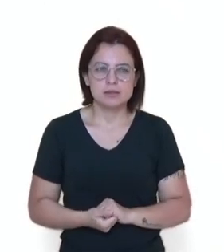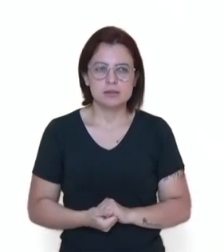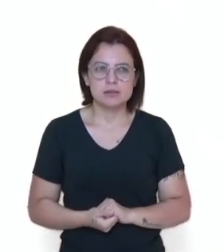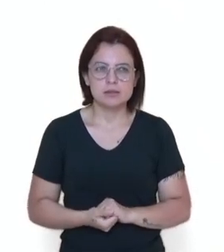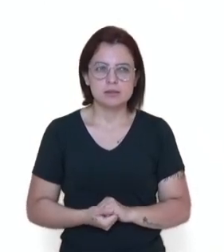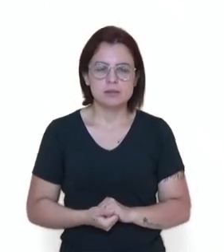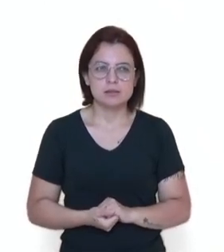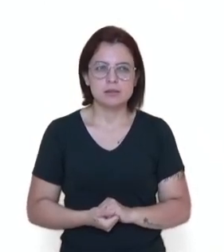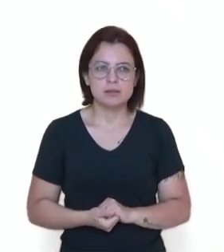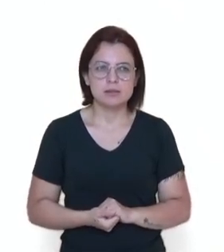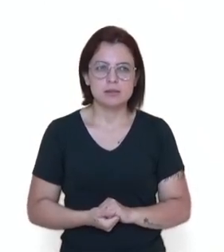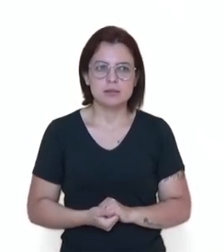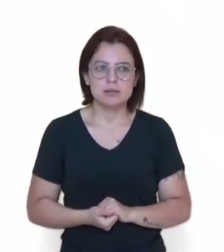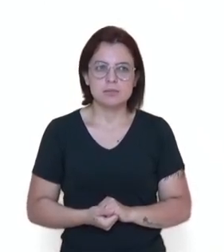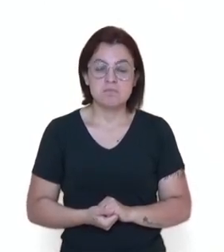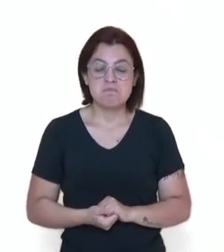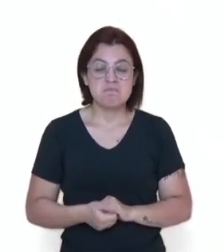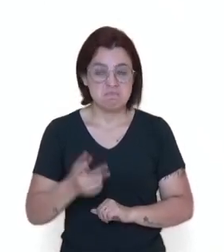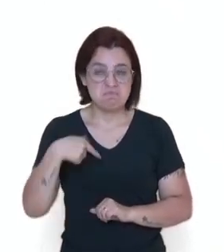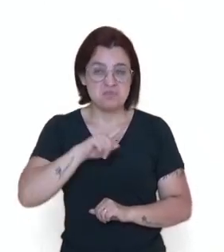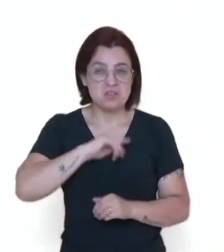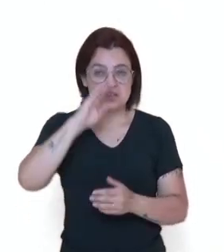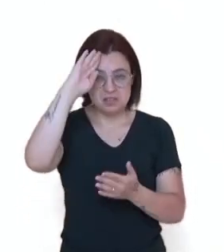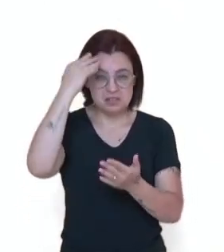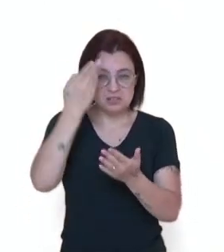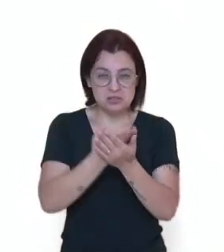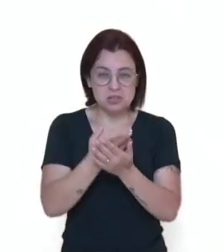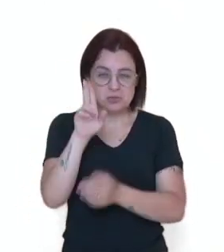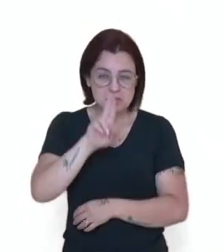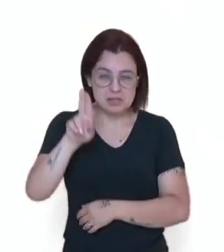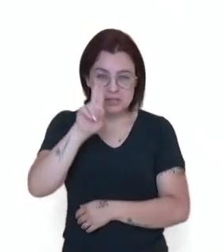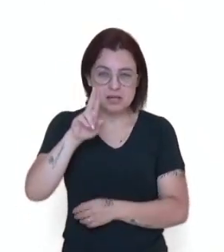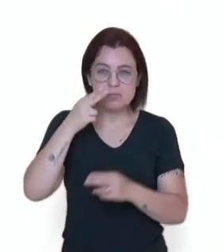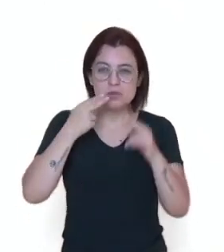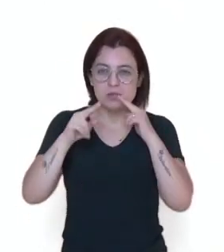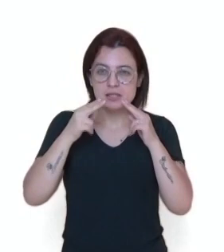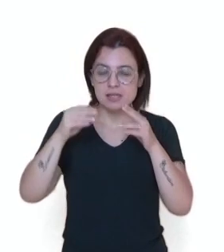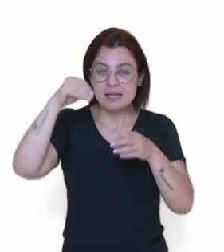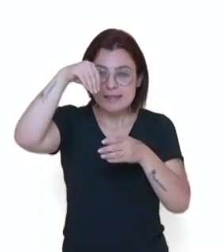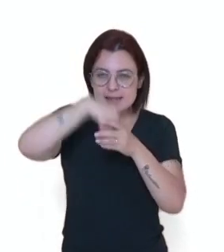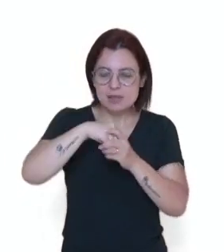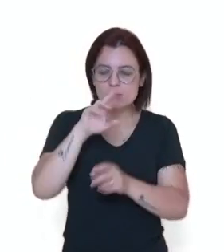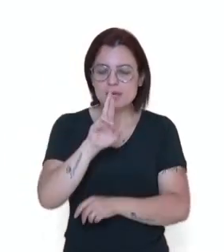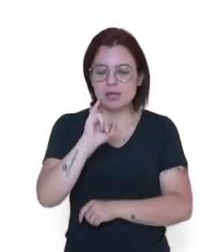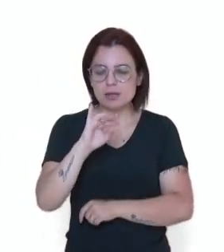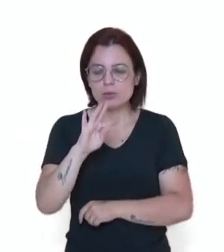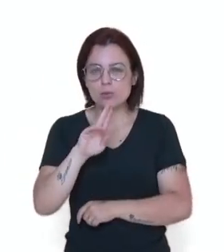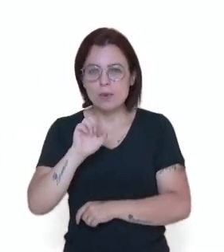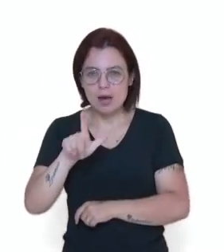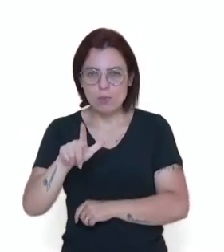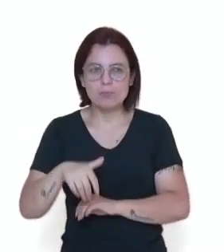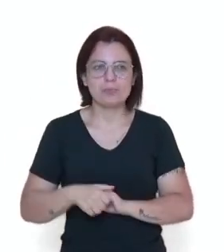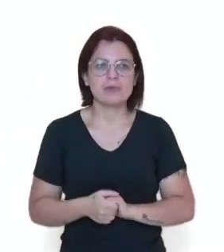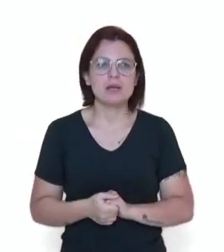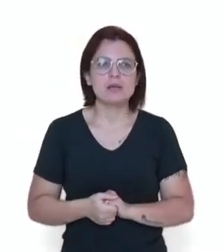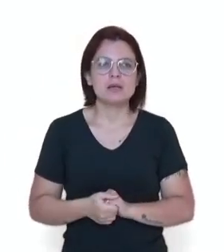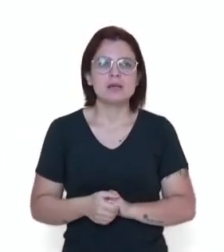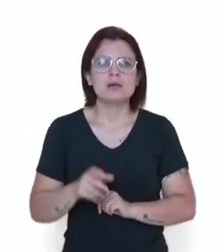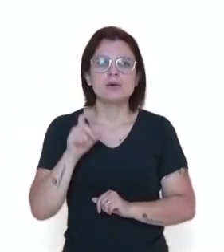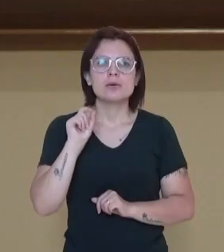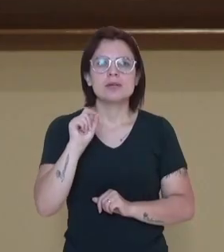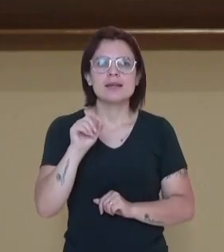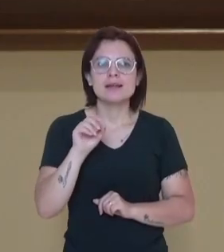crença, o uso da música dentro do ritual o levaria a possuir o animal a ser caçado em sua totalidade. Olha só